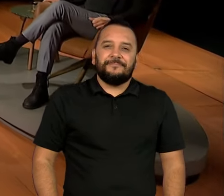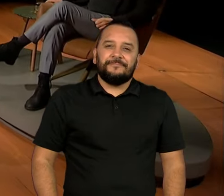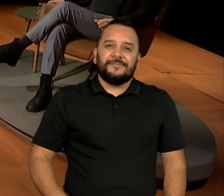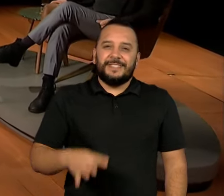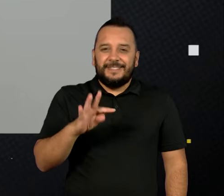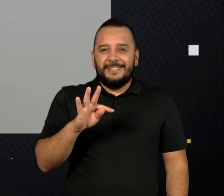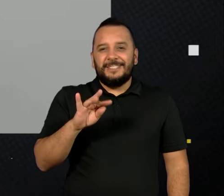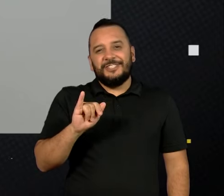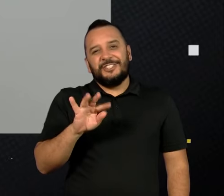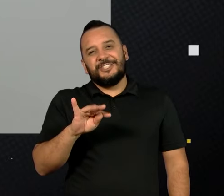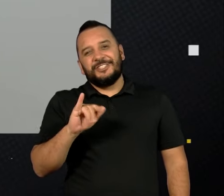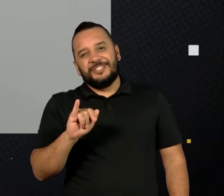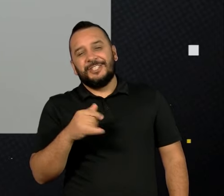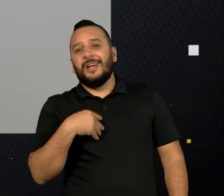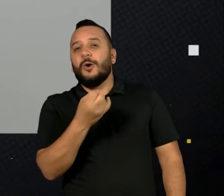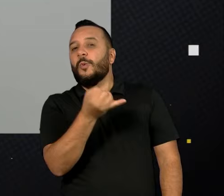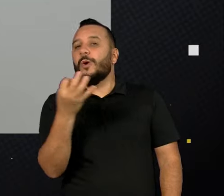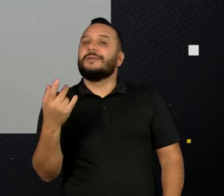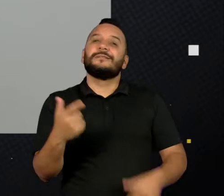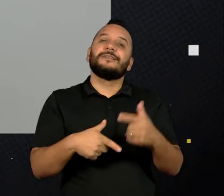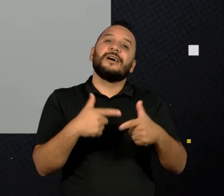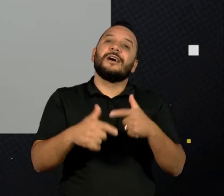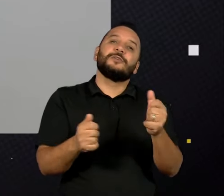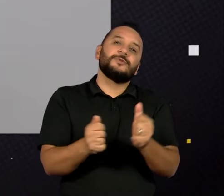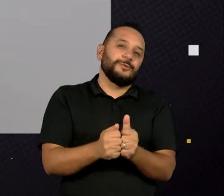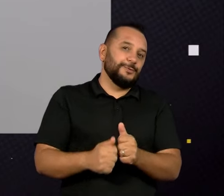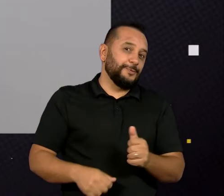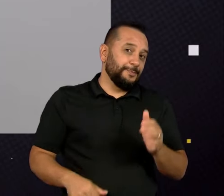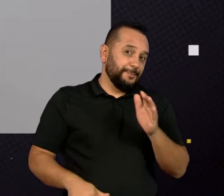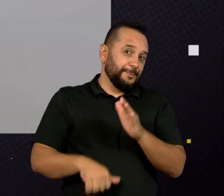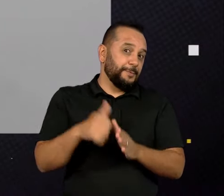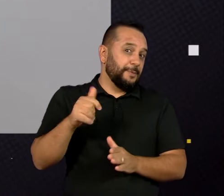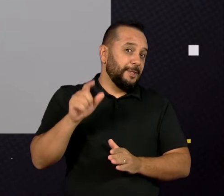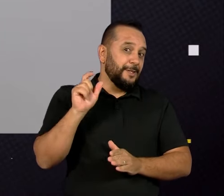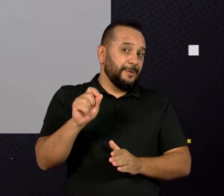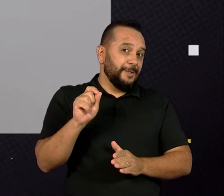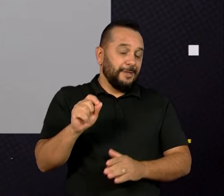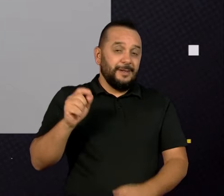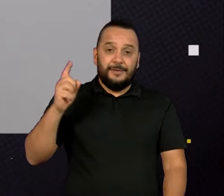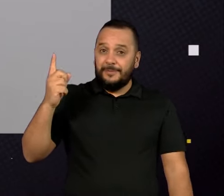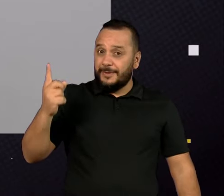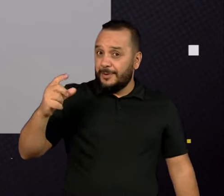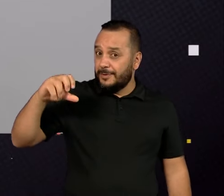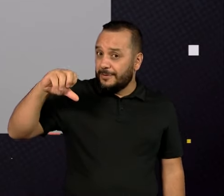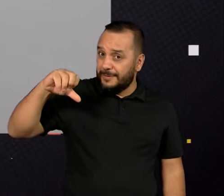quantos trabalhos a gente fez juntos? O primeiro foi em